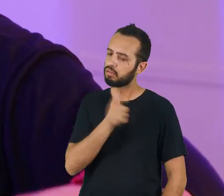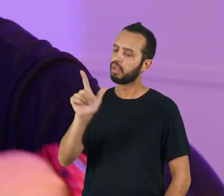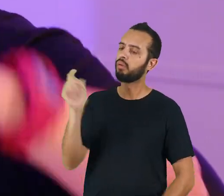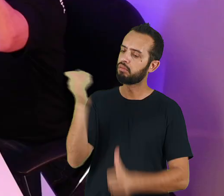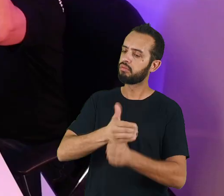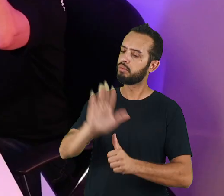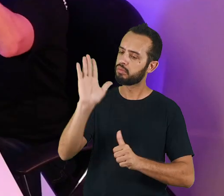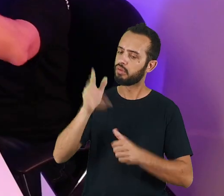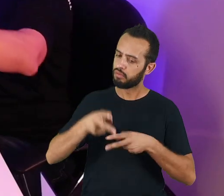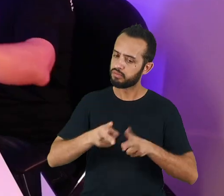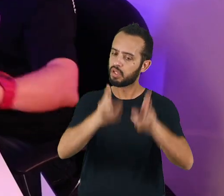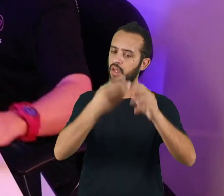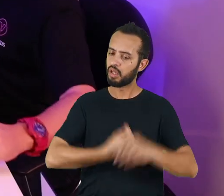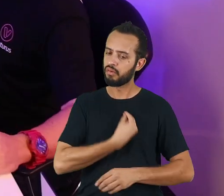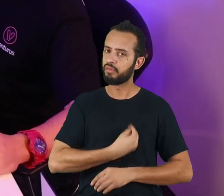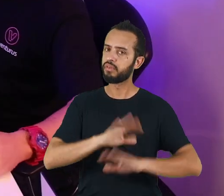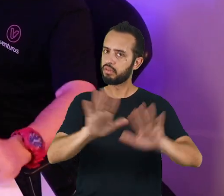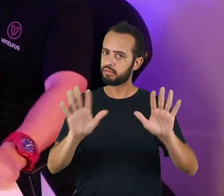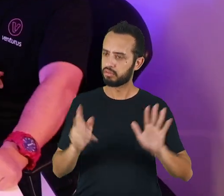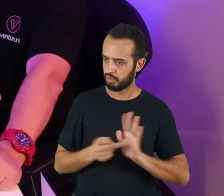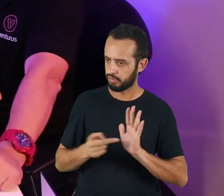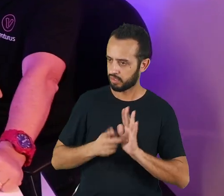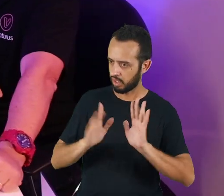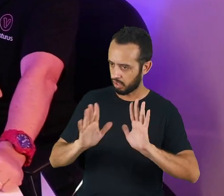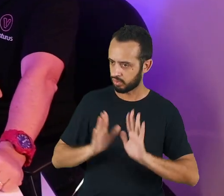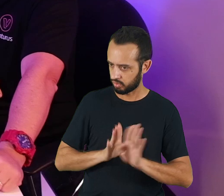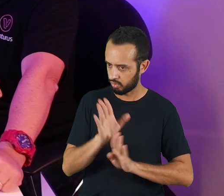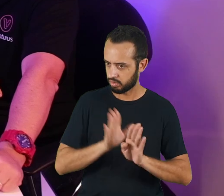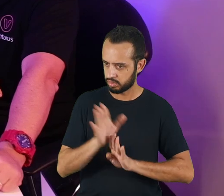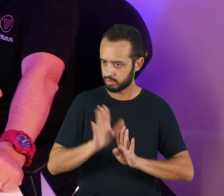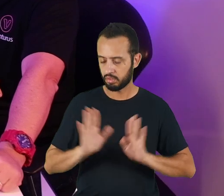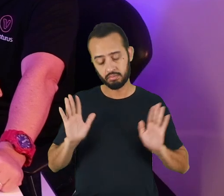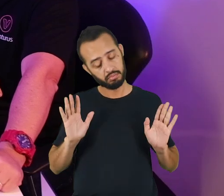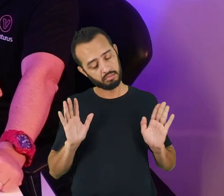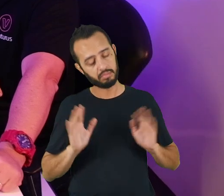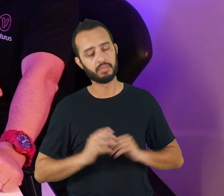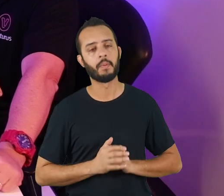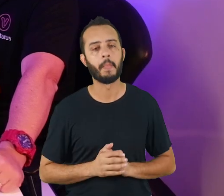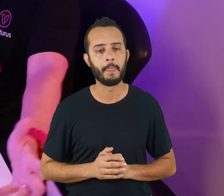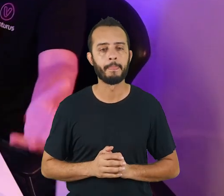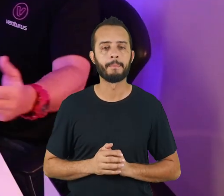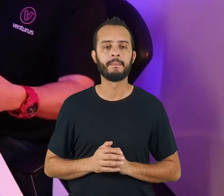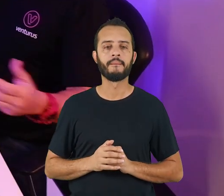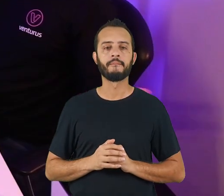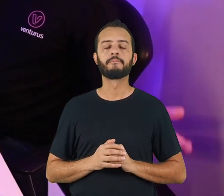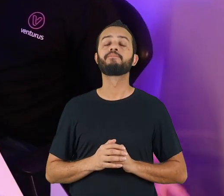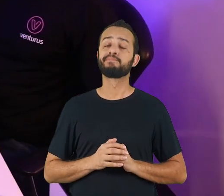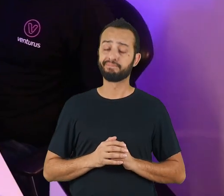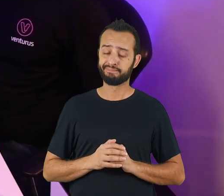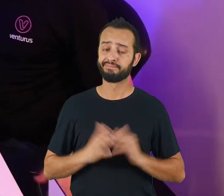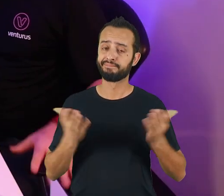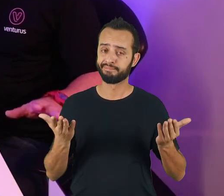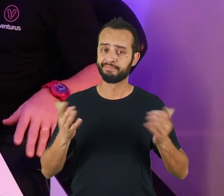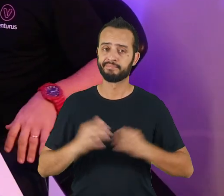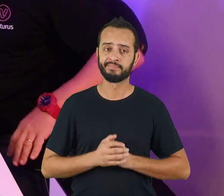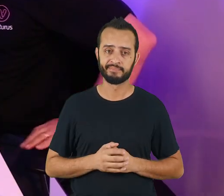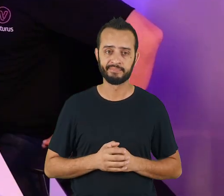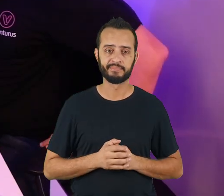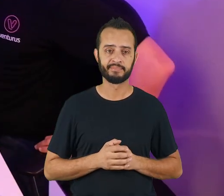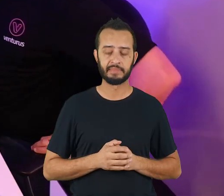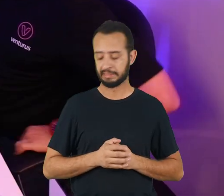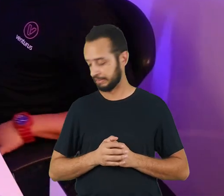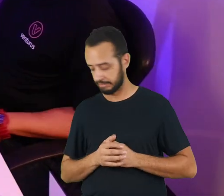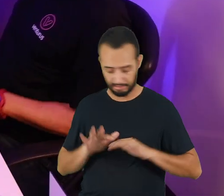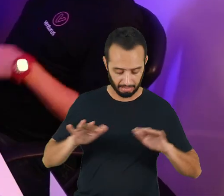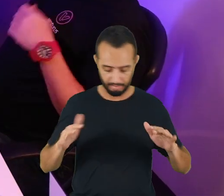viu toca pra frente viu né não é isso o conselho que eu posso dar é enfim derrubando tudo